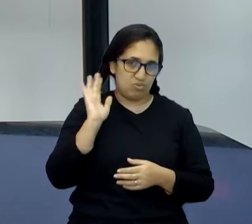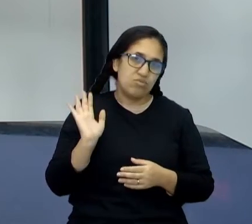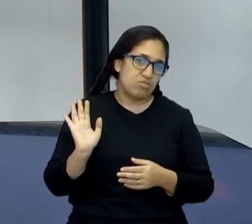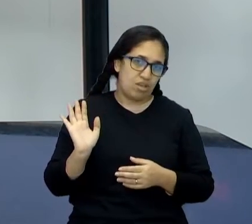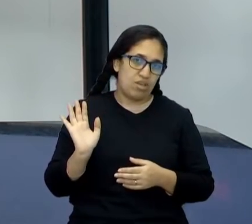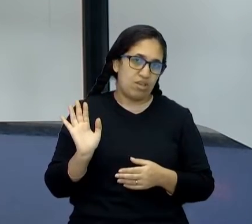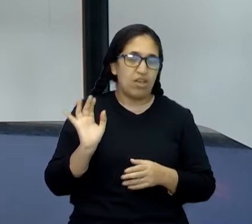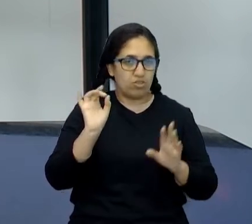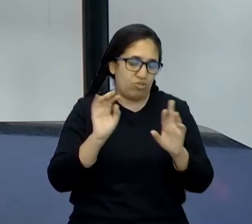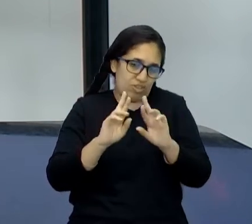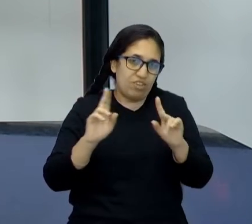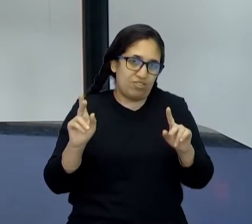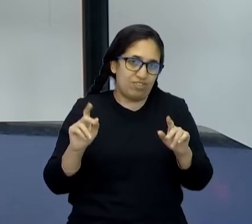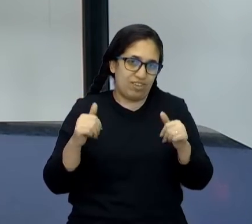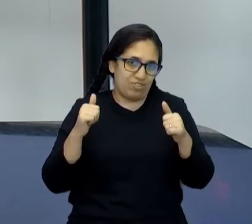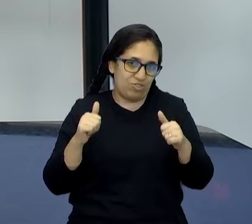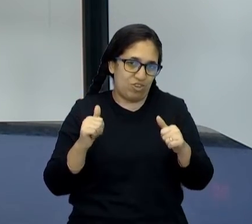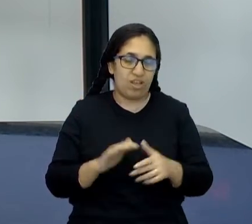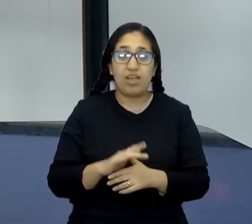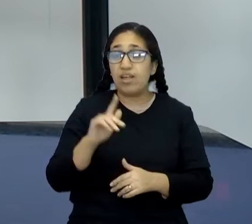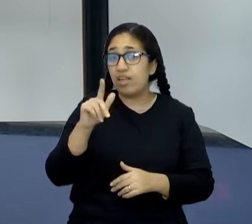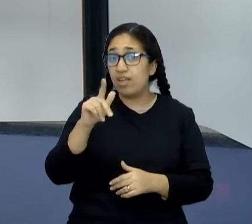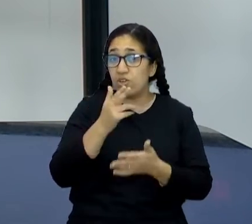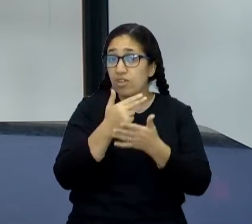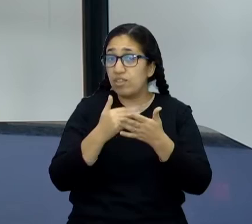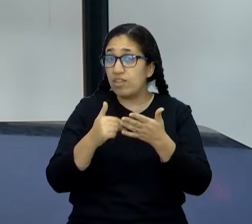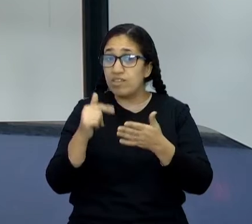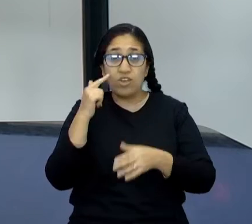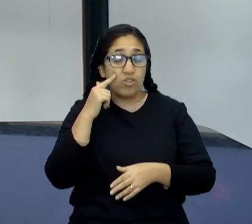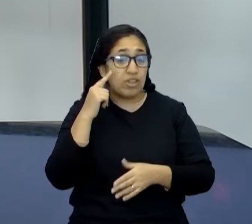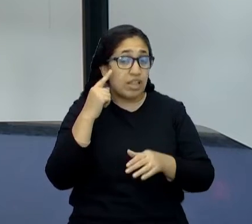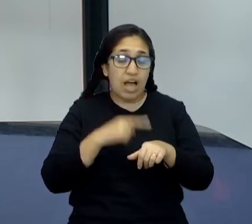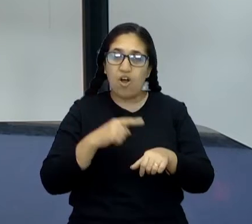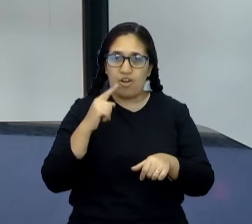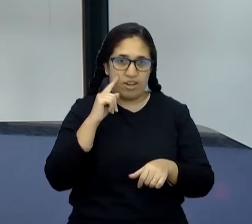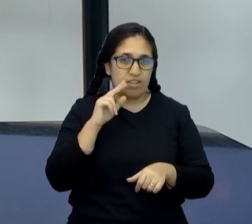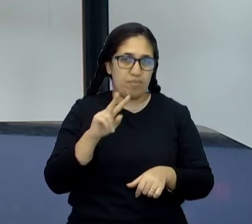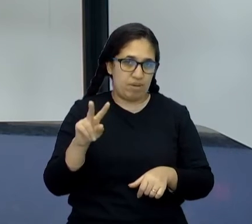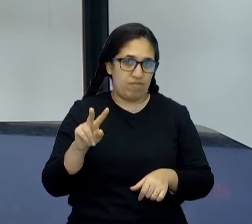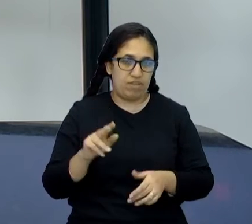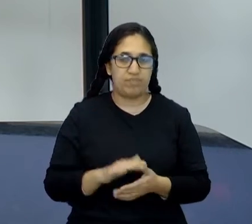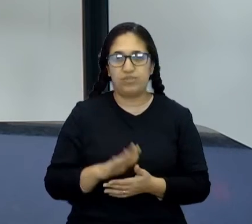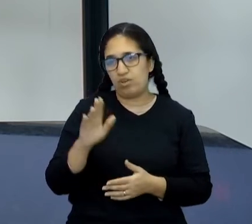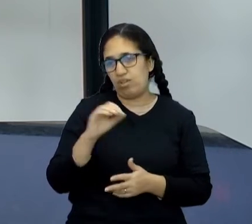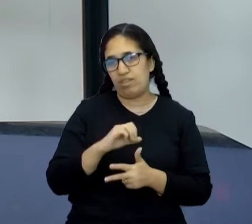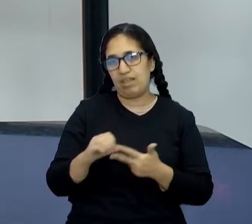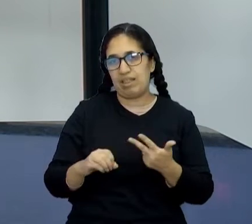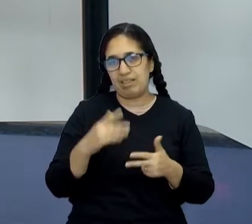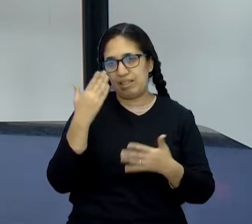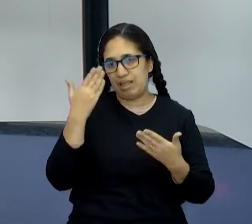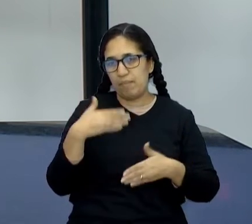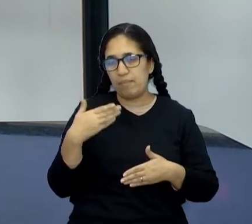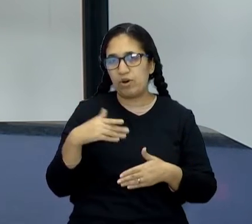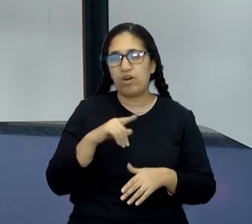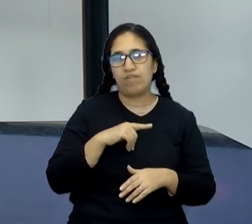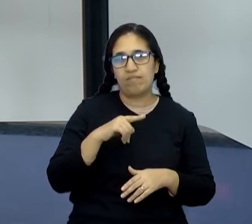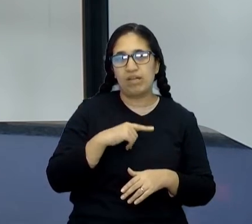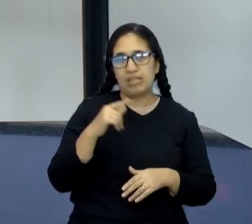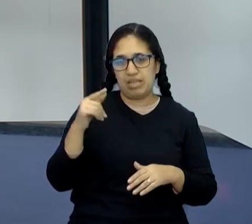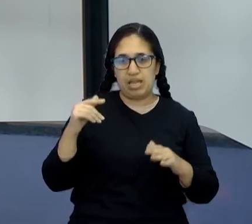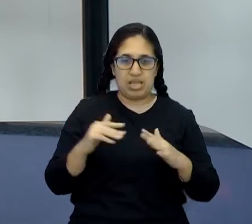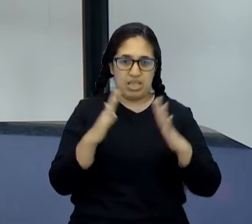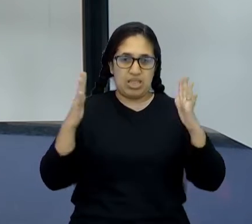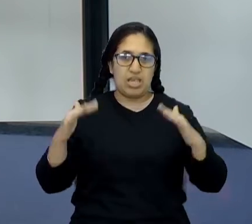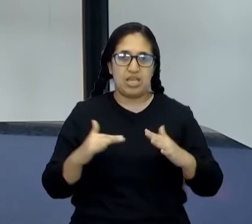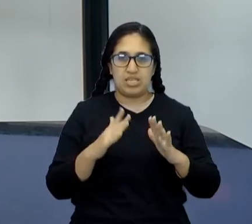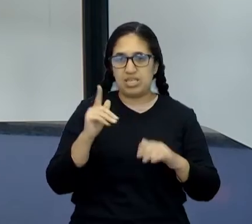sul, só sei que é diferente. E o desenho já dá pra gente dizer. Nas provas de Enem, por exemplo, aparece muito desse desenho, nos livros